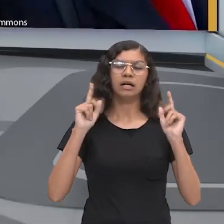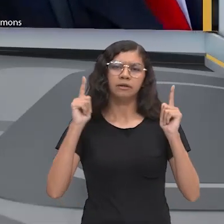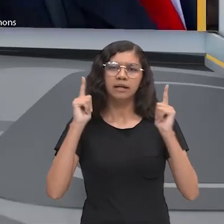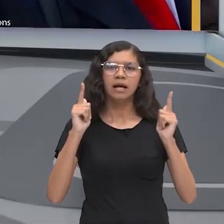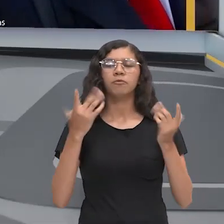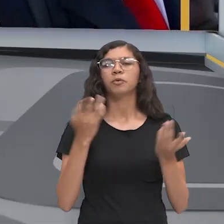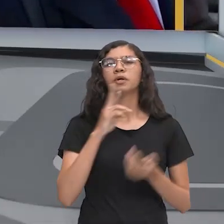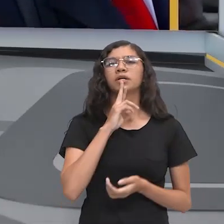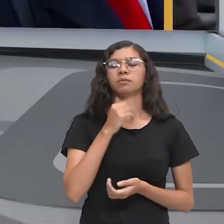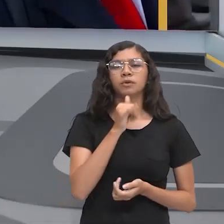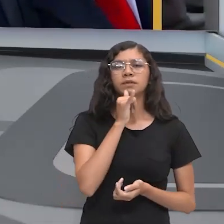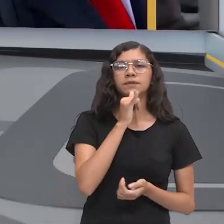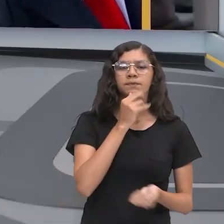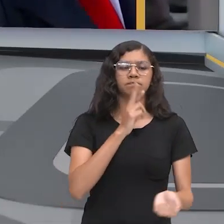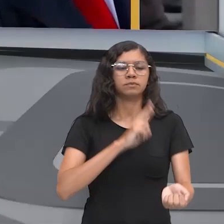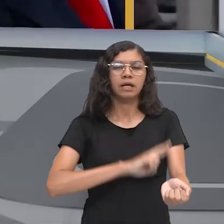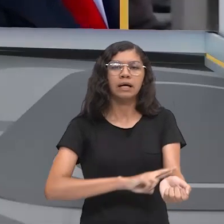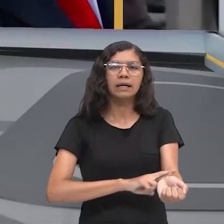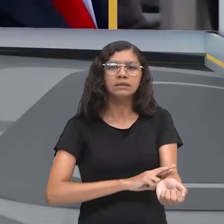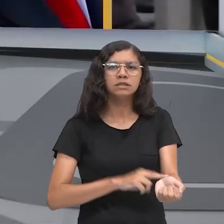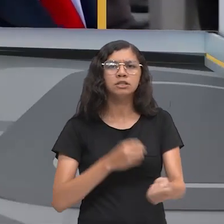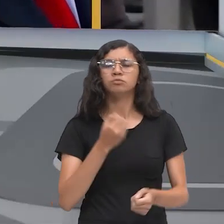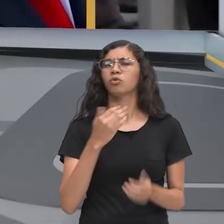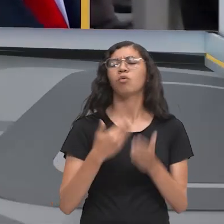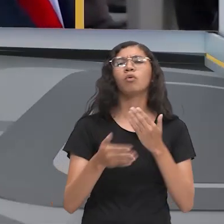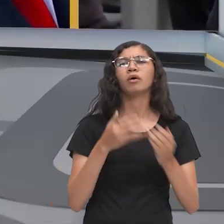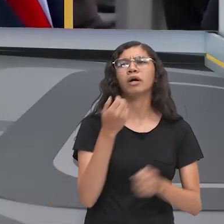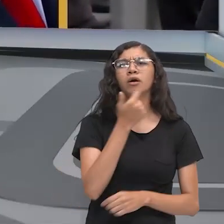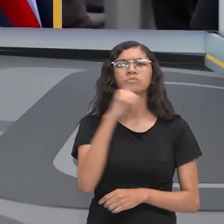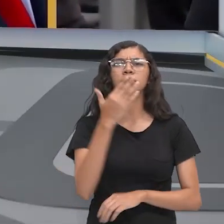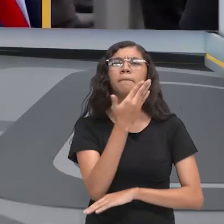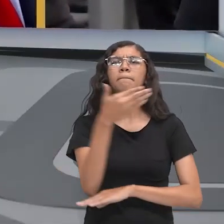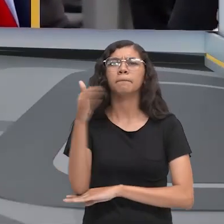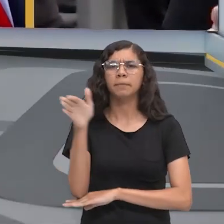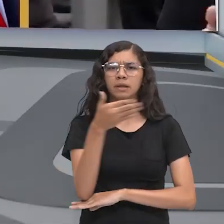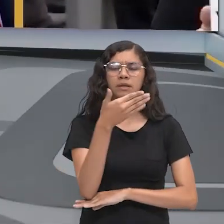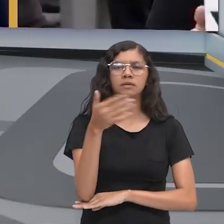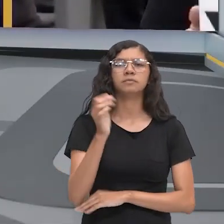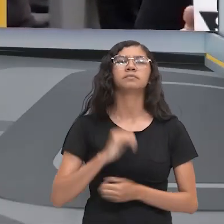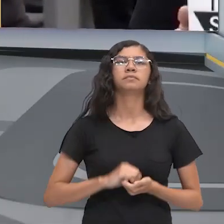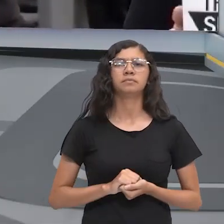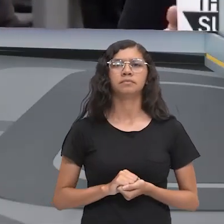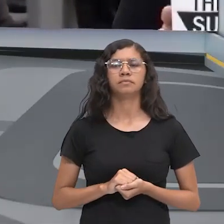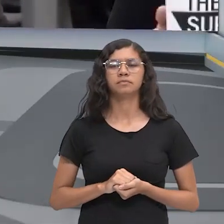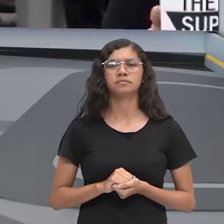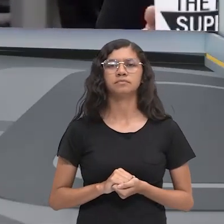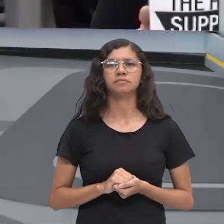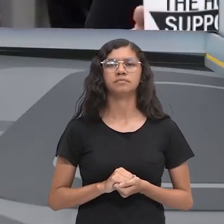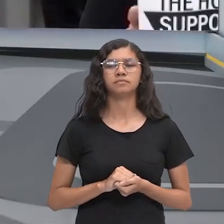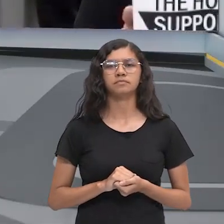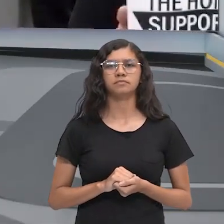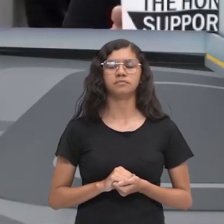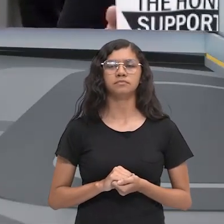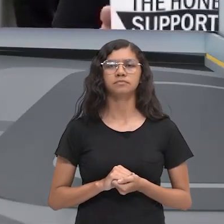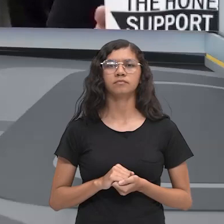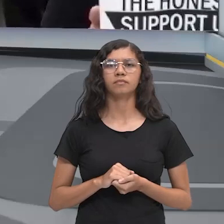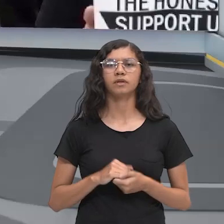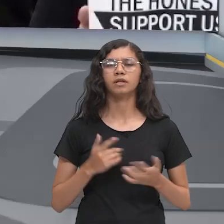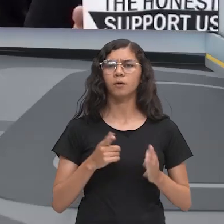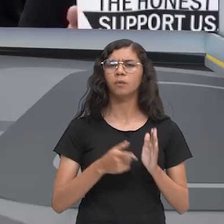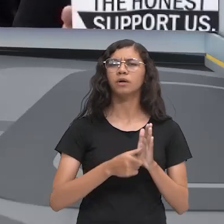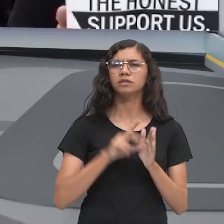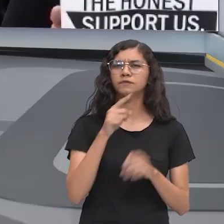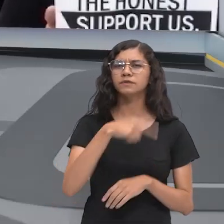a levantar algum tipo de bandeira. Mas, antes disso, vocês lembram, nas nossas aulas